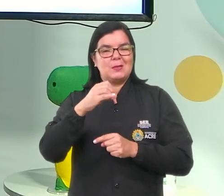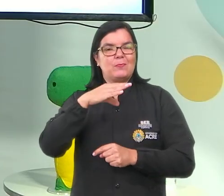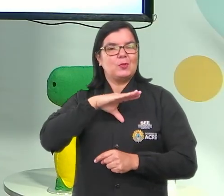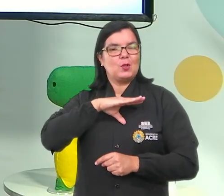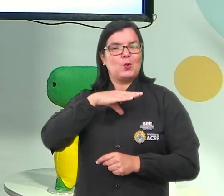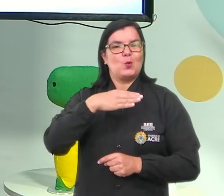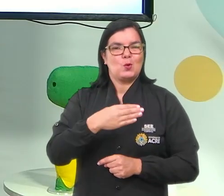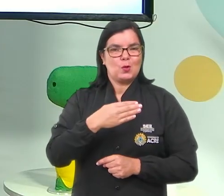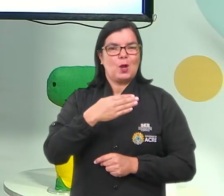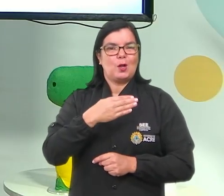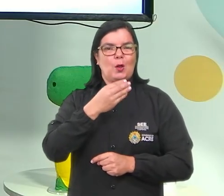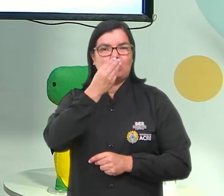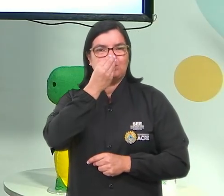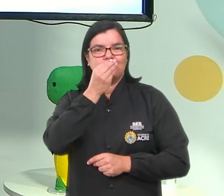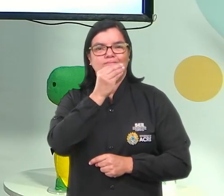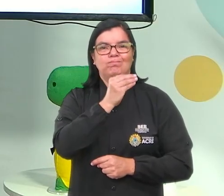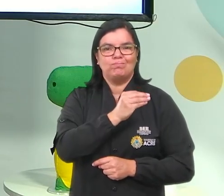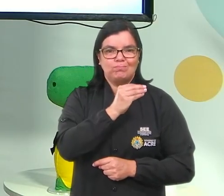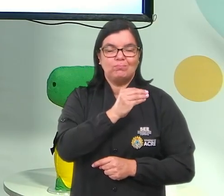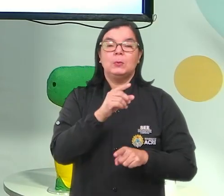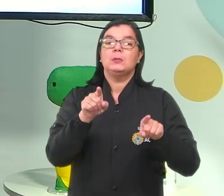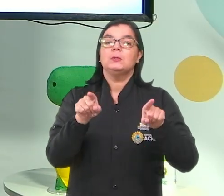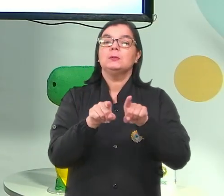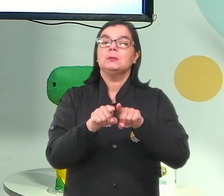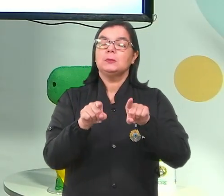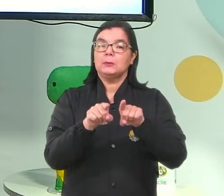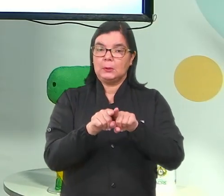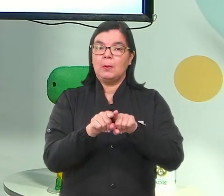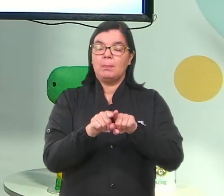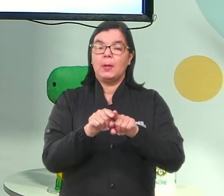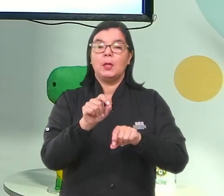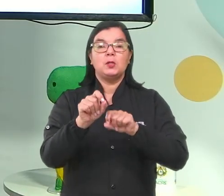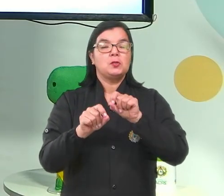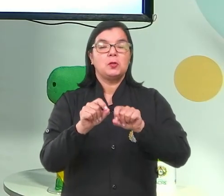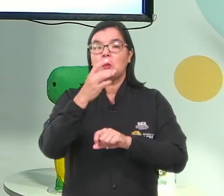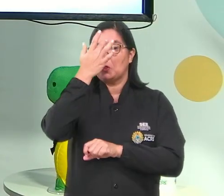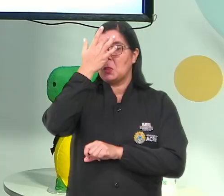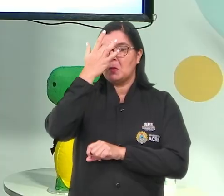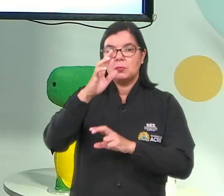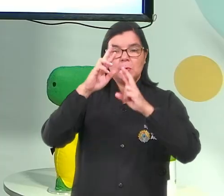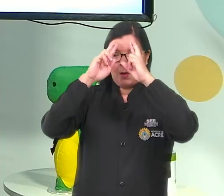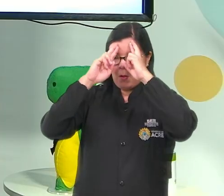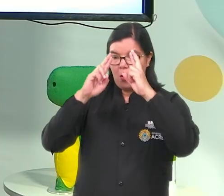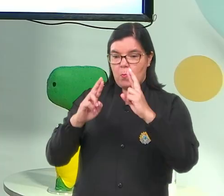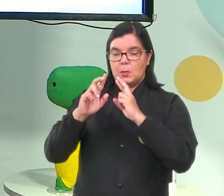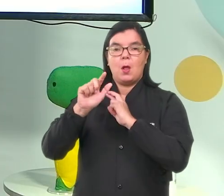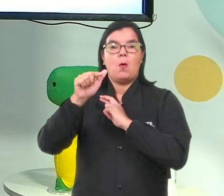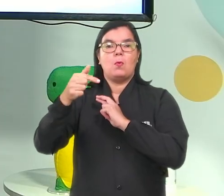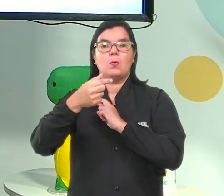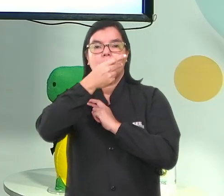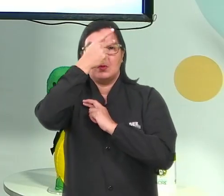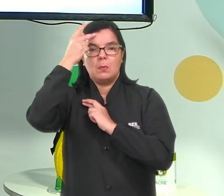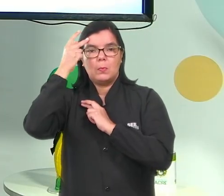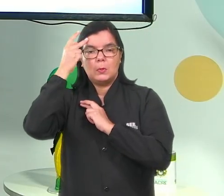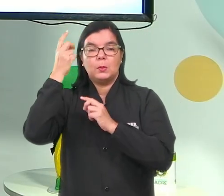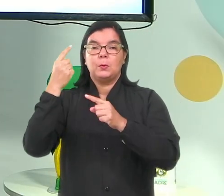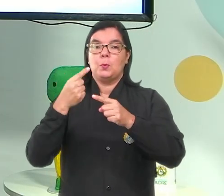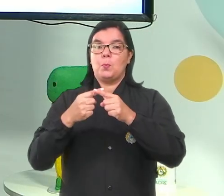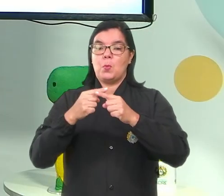maneira discriminatória, você simplesmente sinaliza que não sabe respeitar o outro, porque